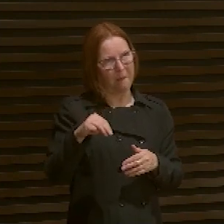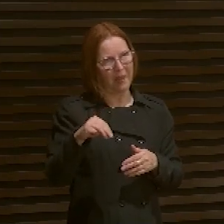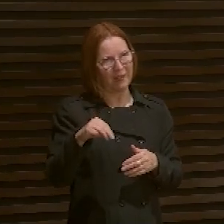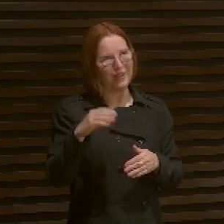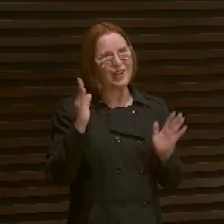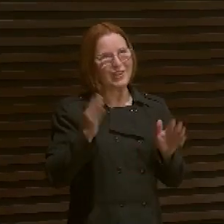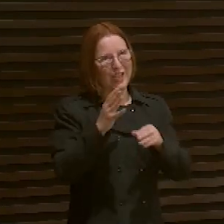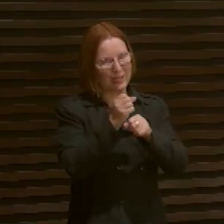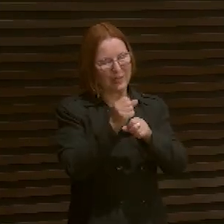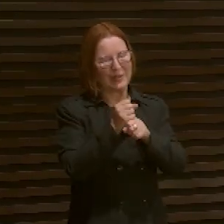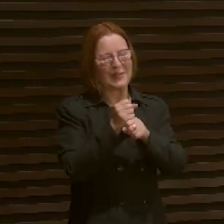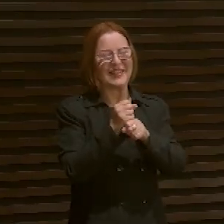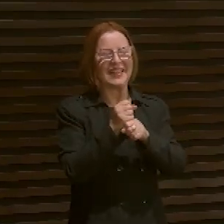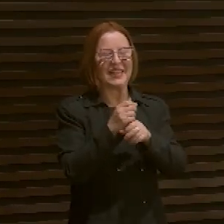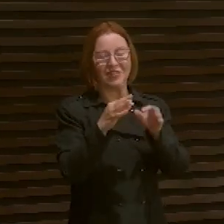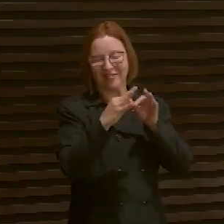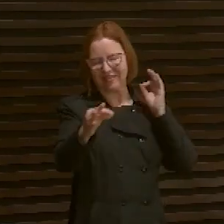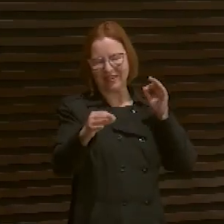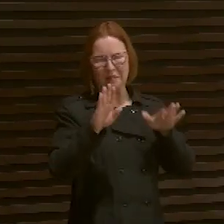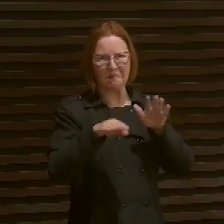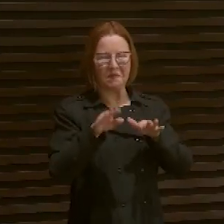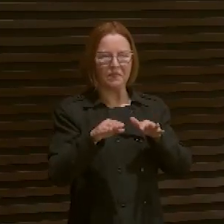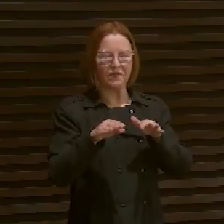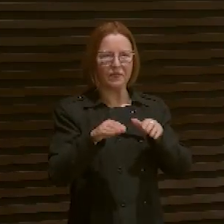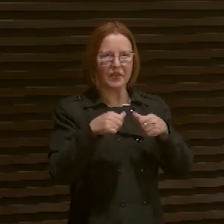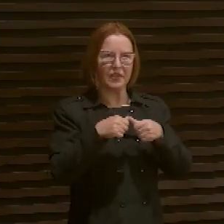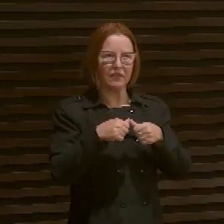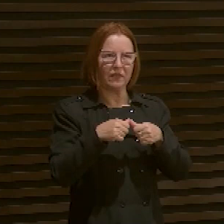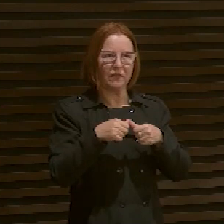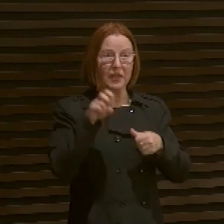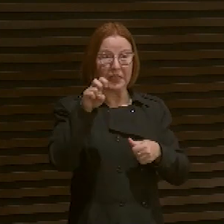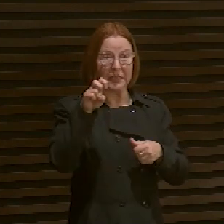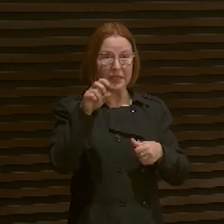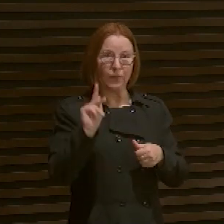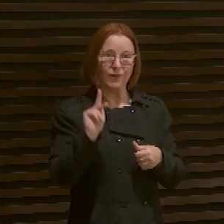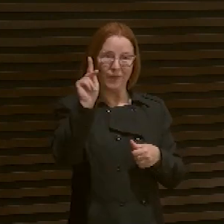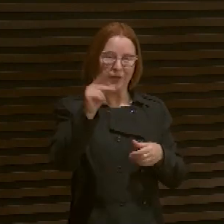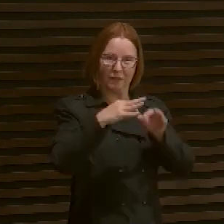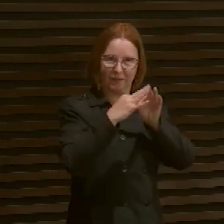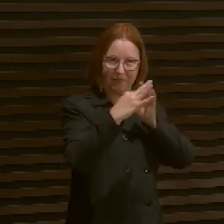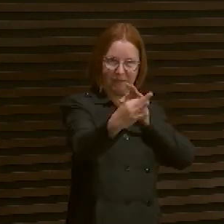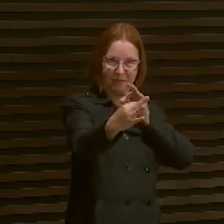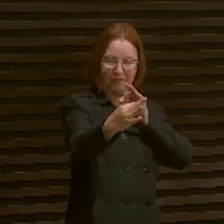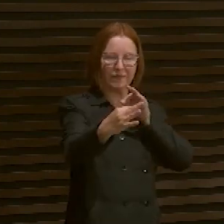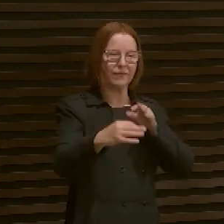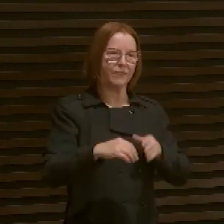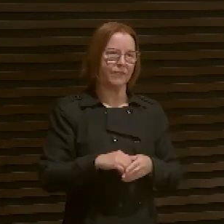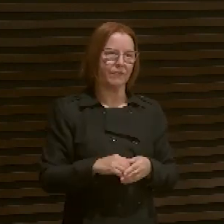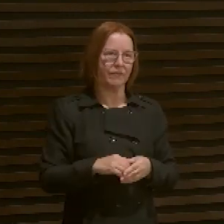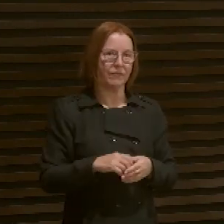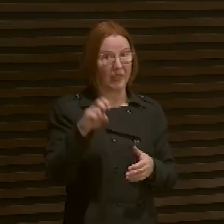fiz. Né? Mais ou menos, meus irmãos, eles estavam a 5 quilômetros de distância.